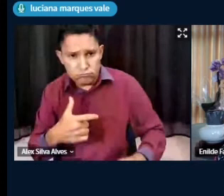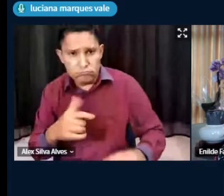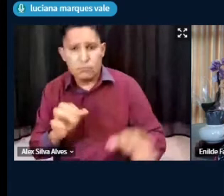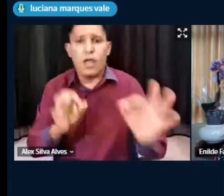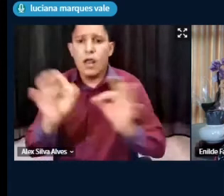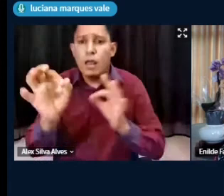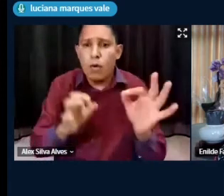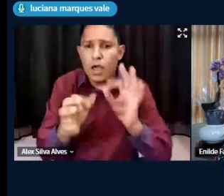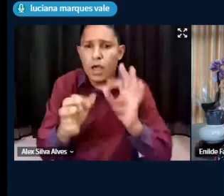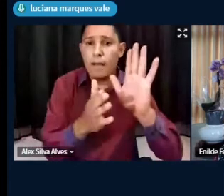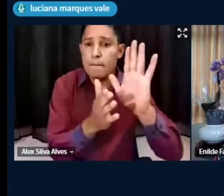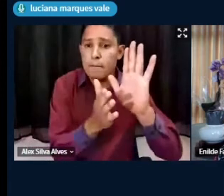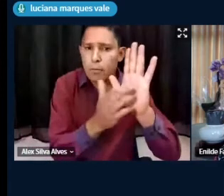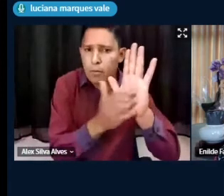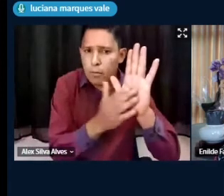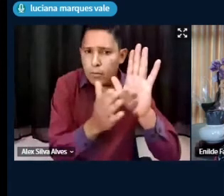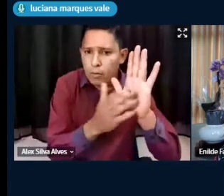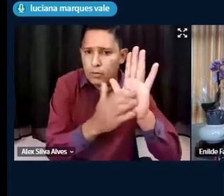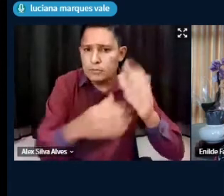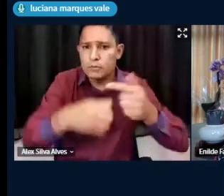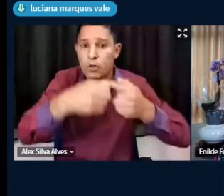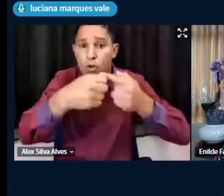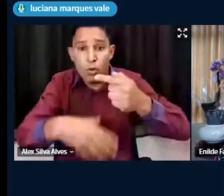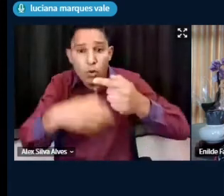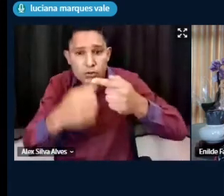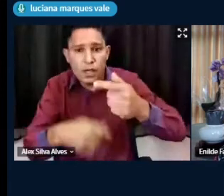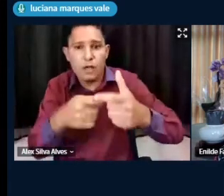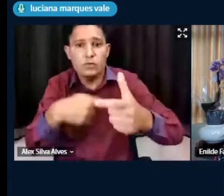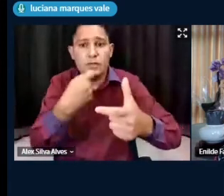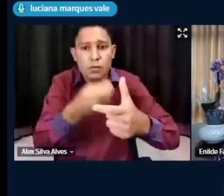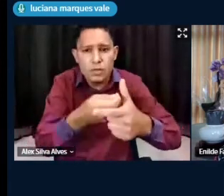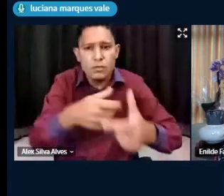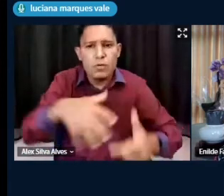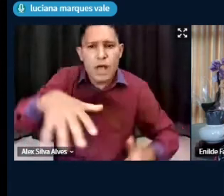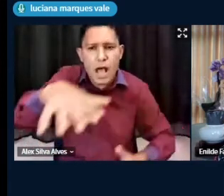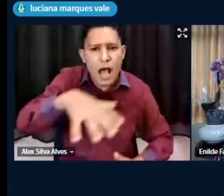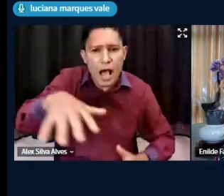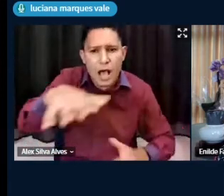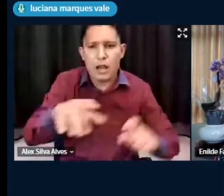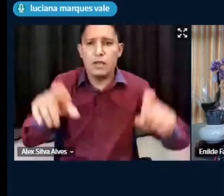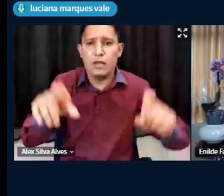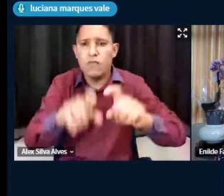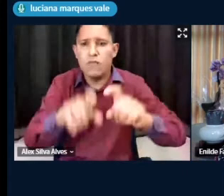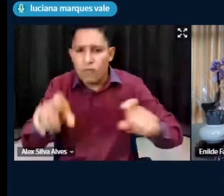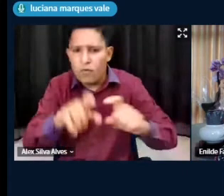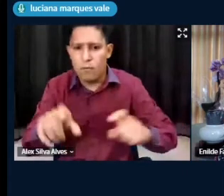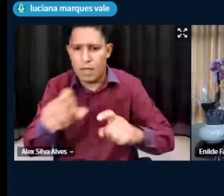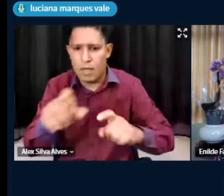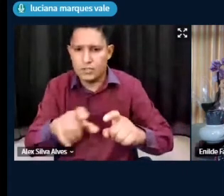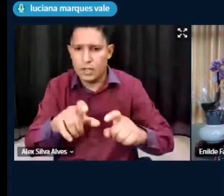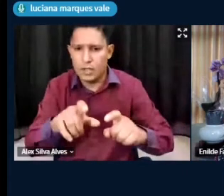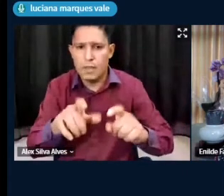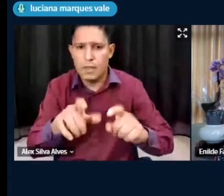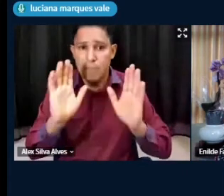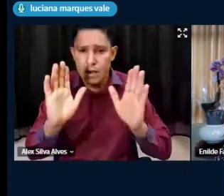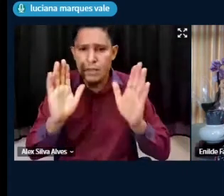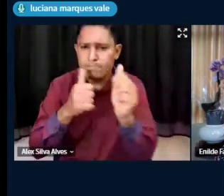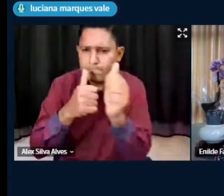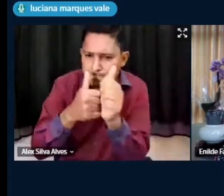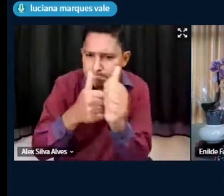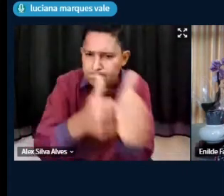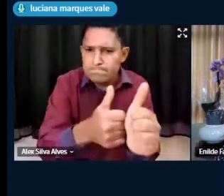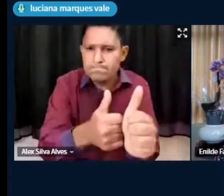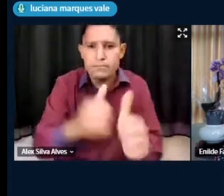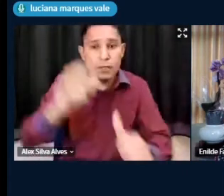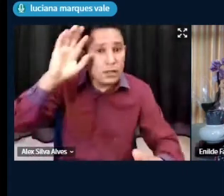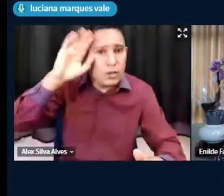o objetivo geral da minha pesquisa foi elaborar uma proposta de um glossário com sinais termo